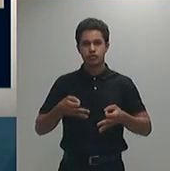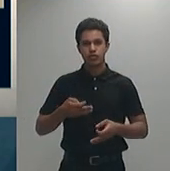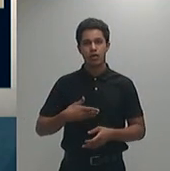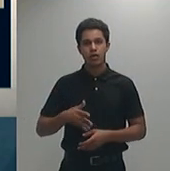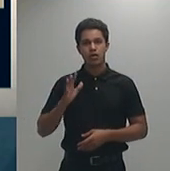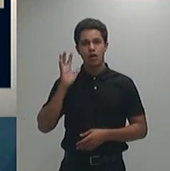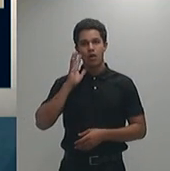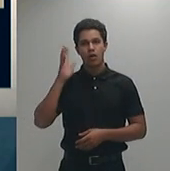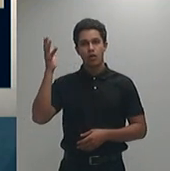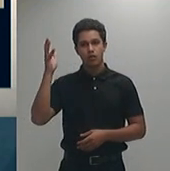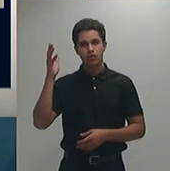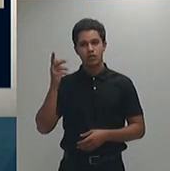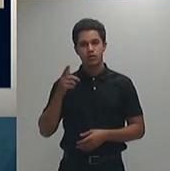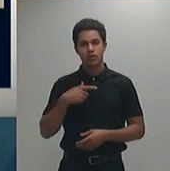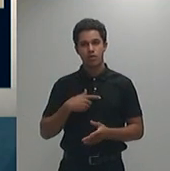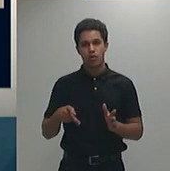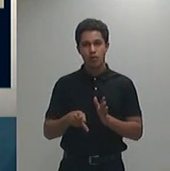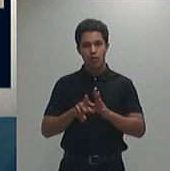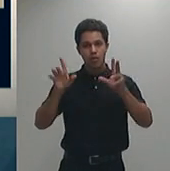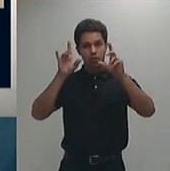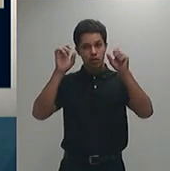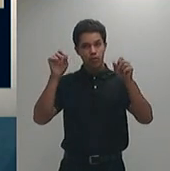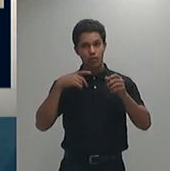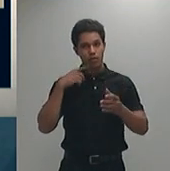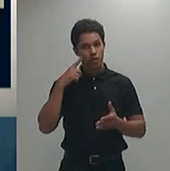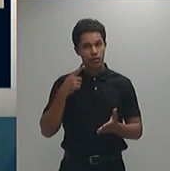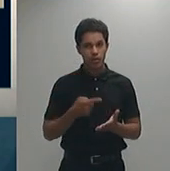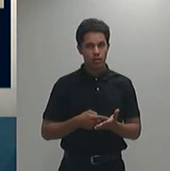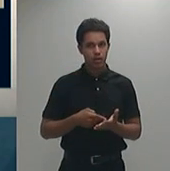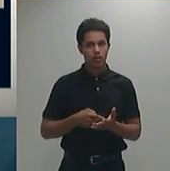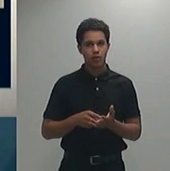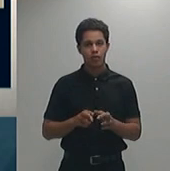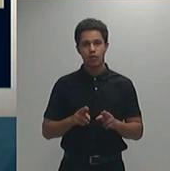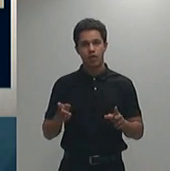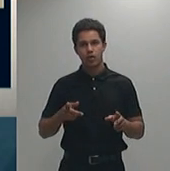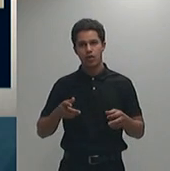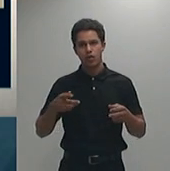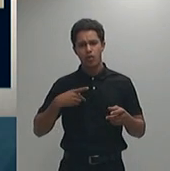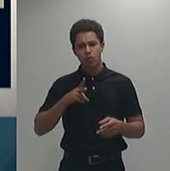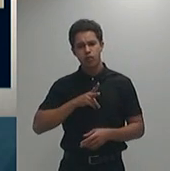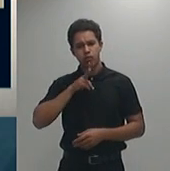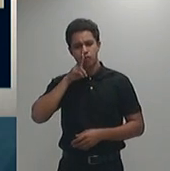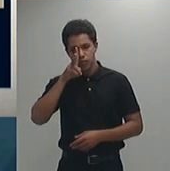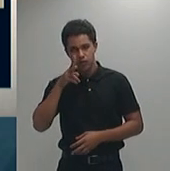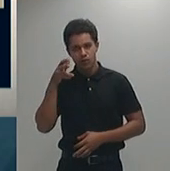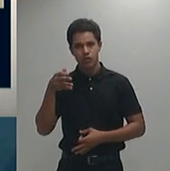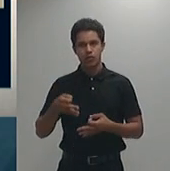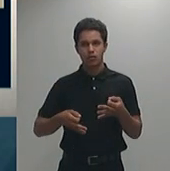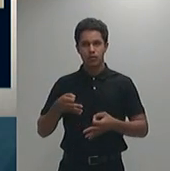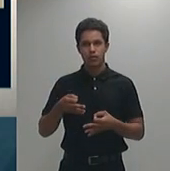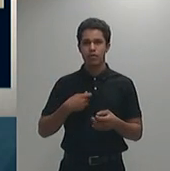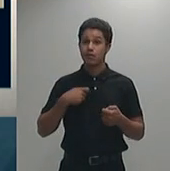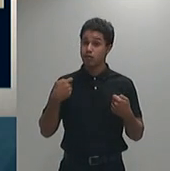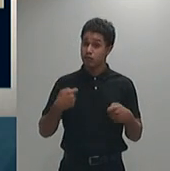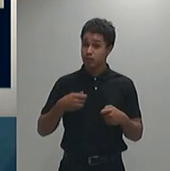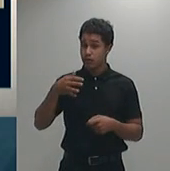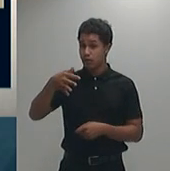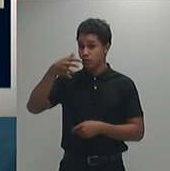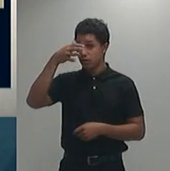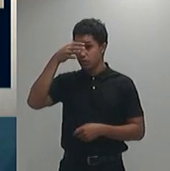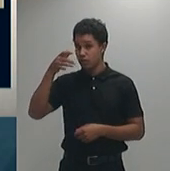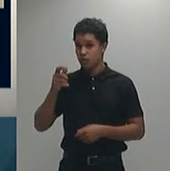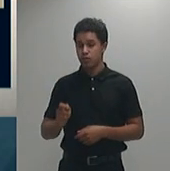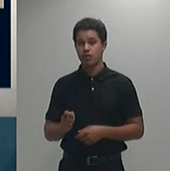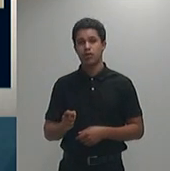de que o tribunal arbitral a despeito de não compor organicamente O Poder Judiciário deve ser compreendido na inspiração a